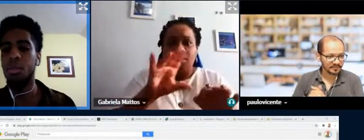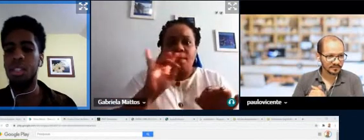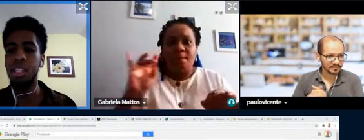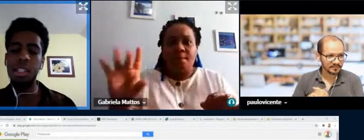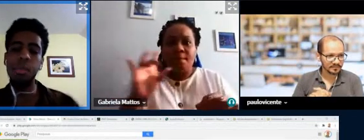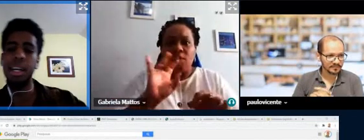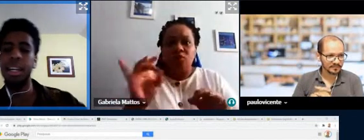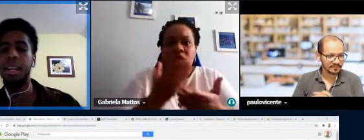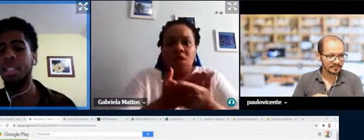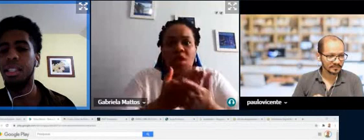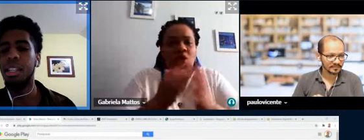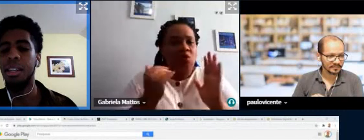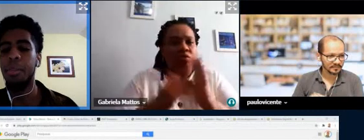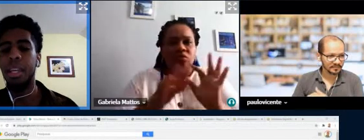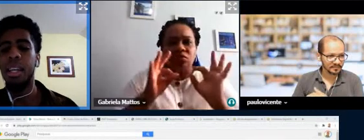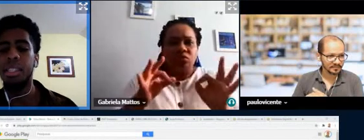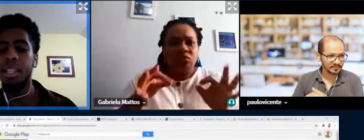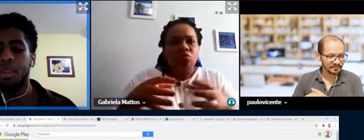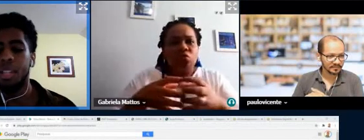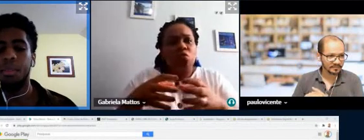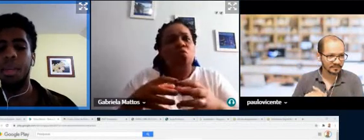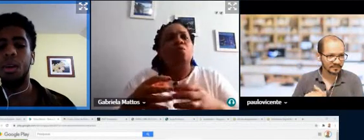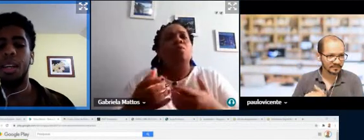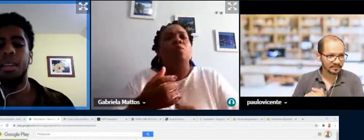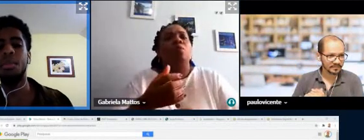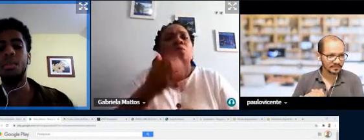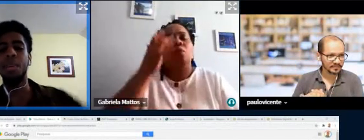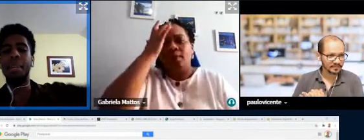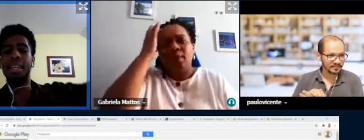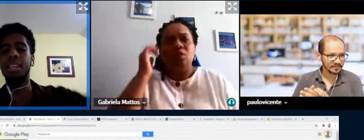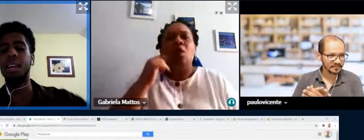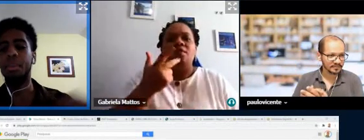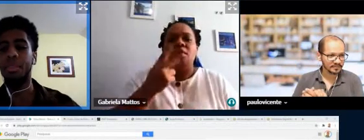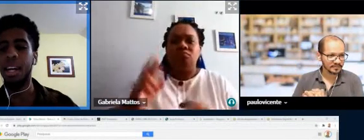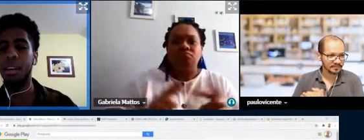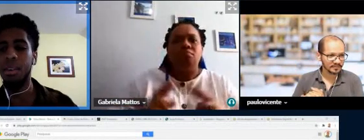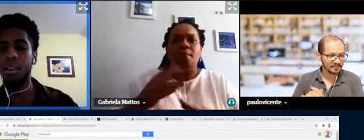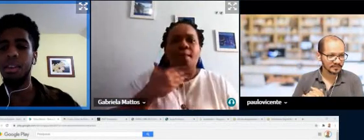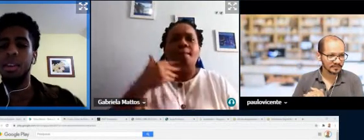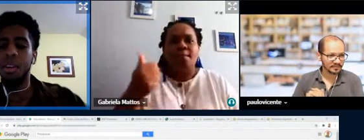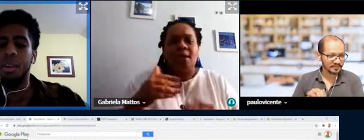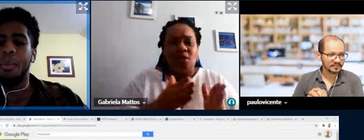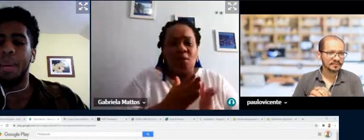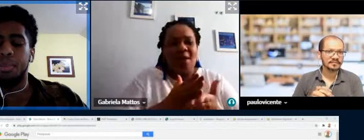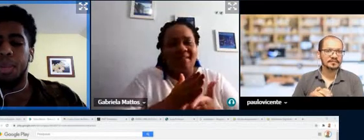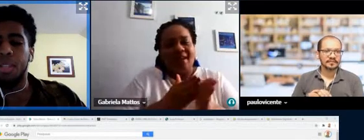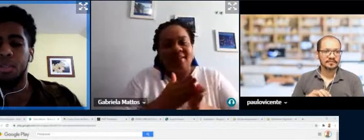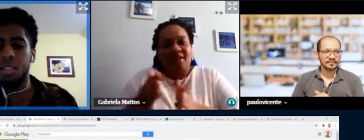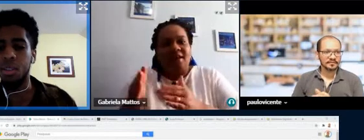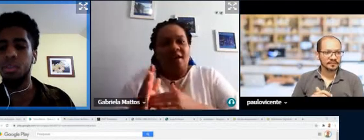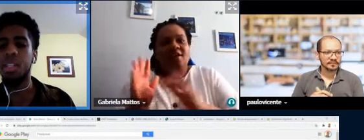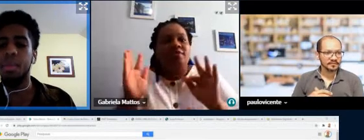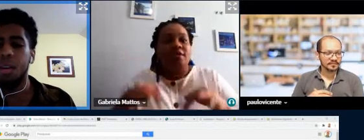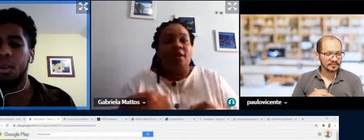gravada, tudo direitinho. A galera me disse que tinha mostrado melhora da metade da aula para o final, mas pelo menos o